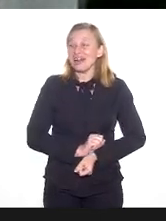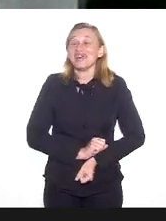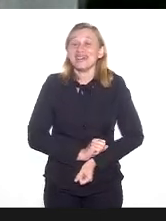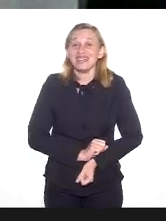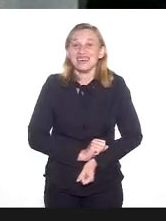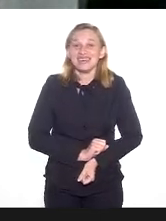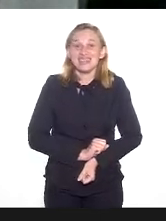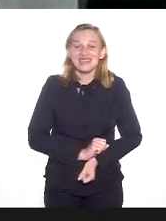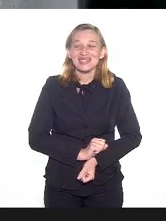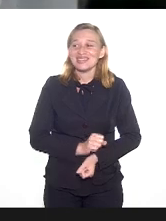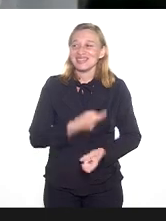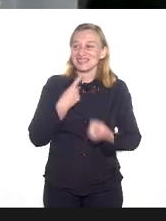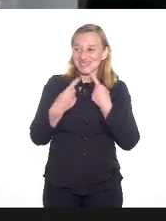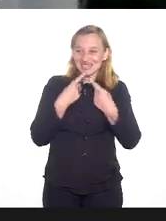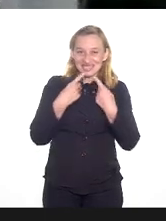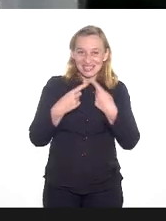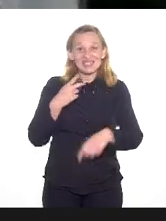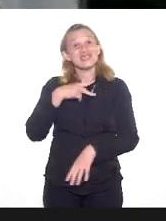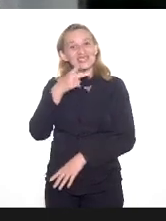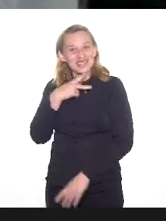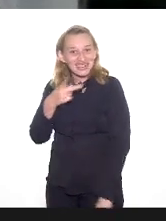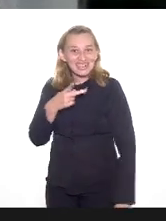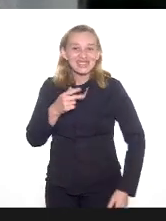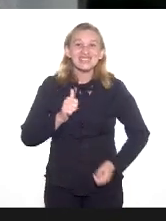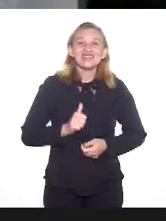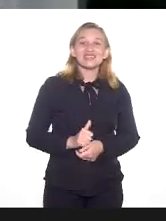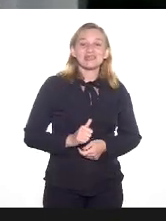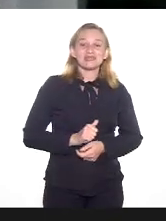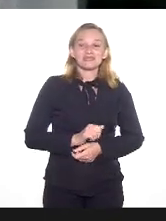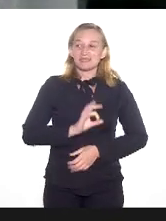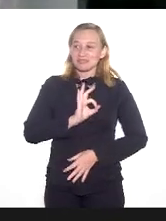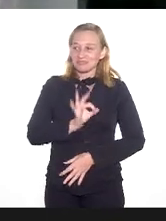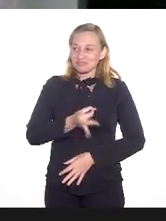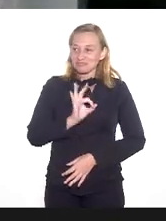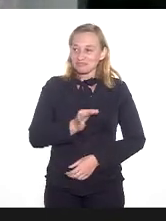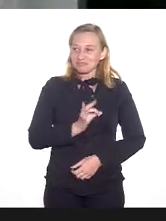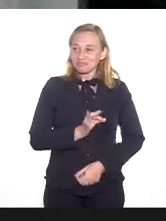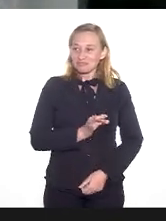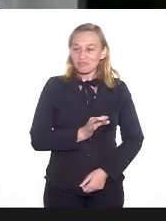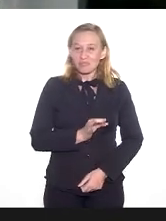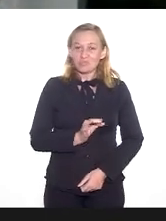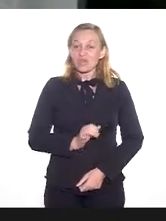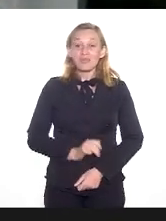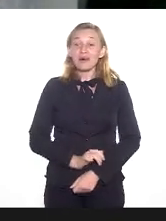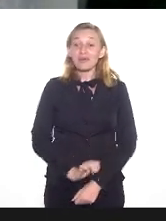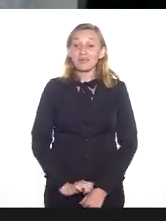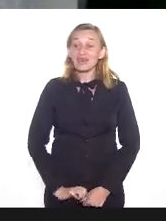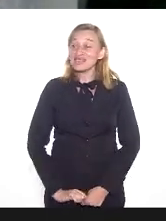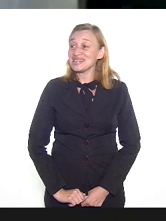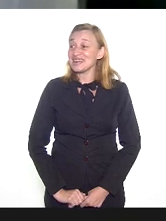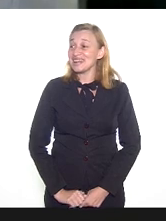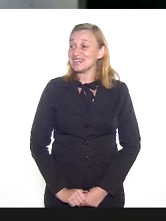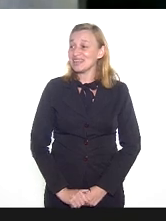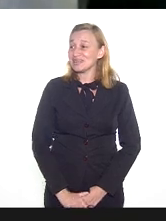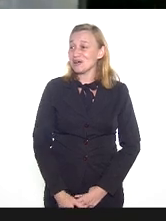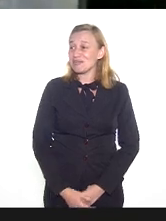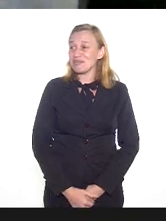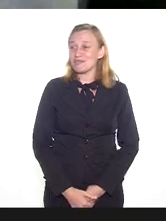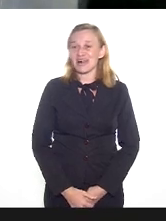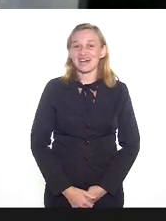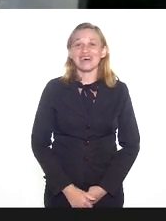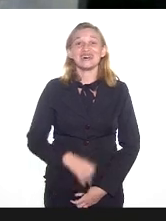Debate esse, como eu falei, feito de forma civilizada, respeitosa, e entendendo